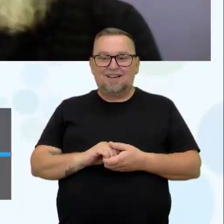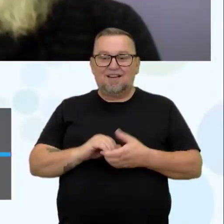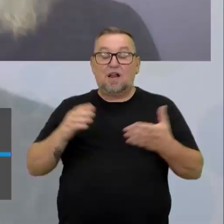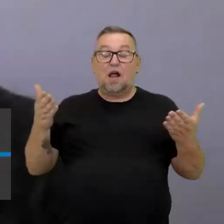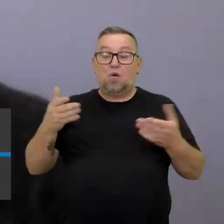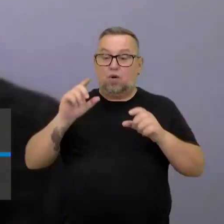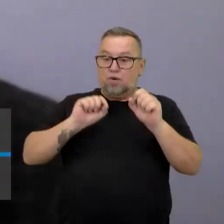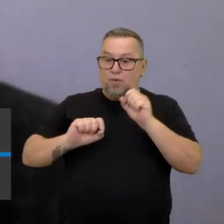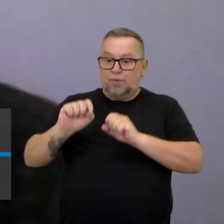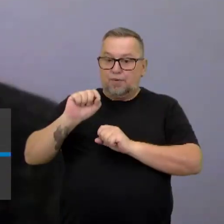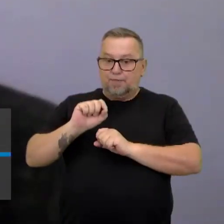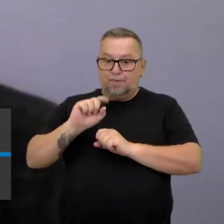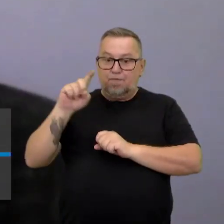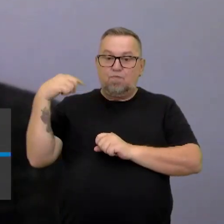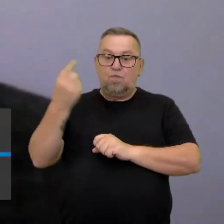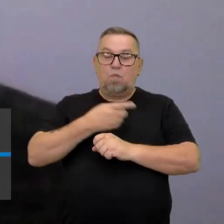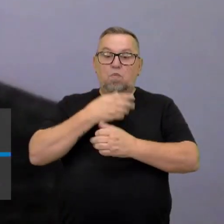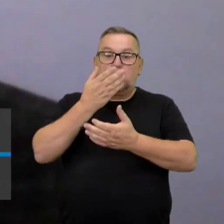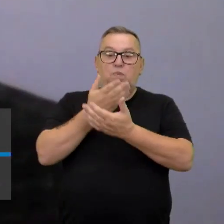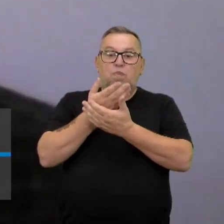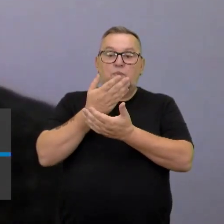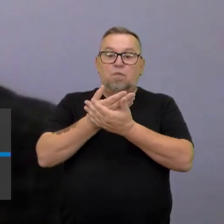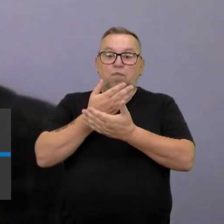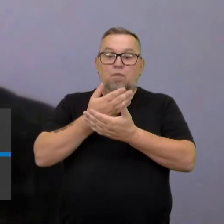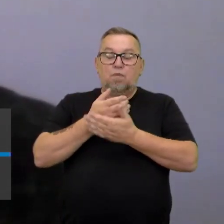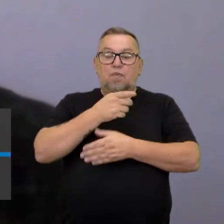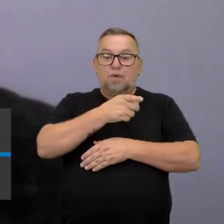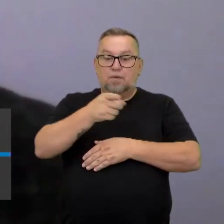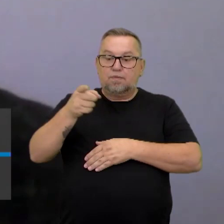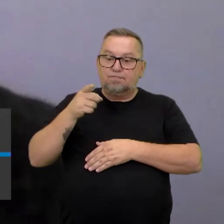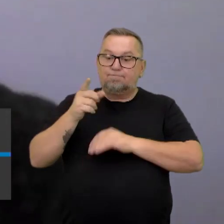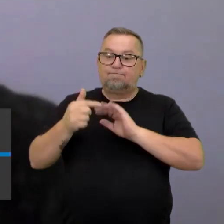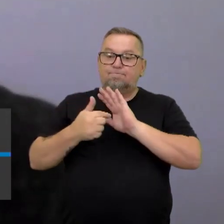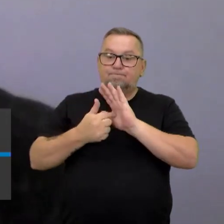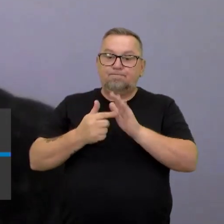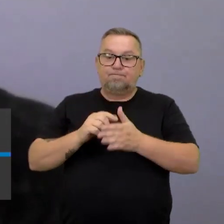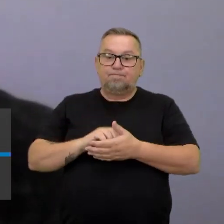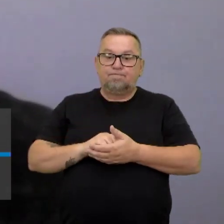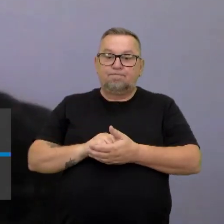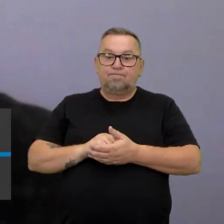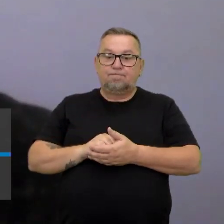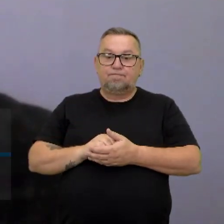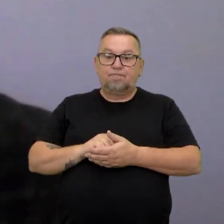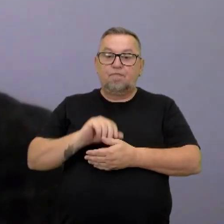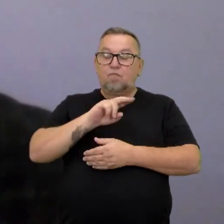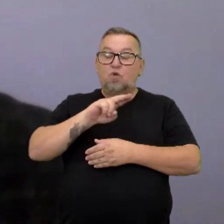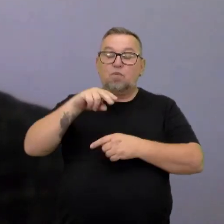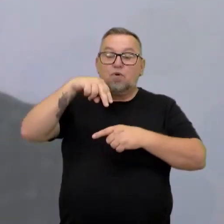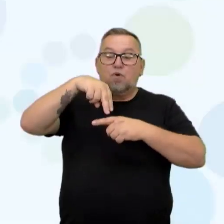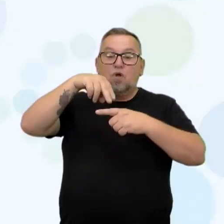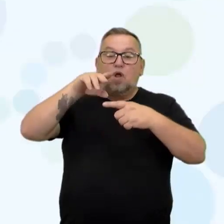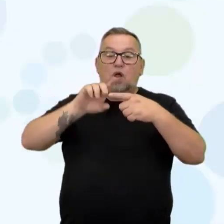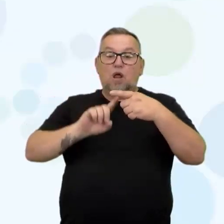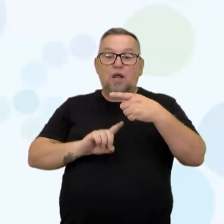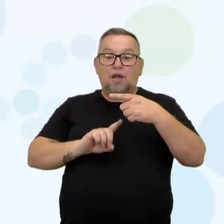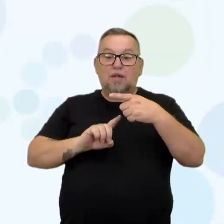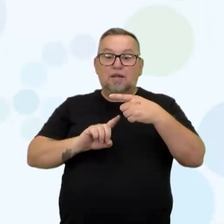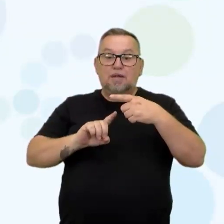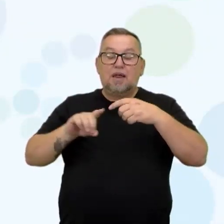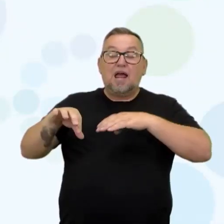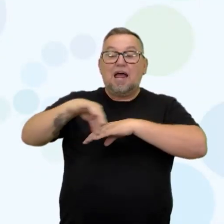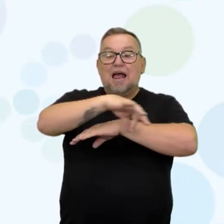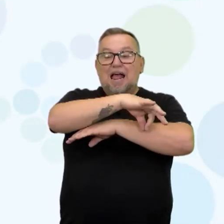é o seguinte. A nossa aula de hoje, se você puder passar para a gente aí, ó, ela se chama Frações e a